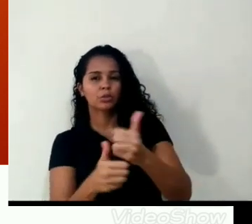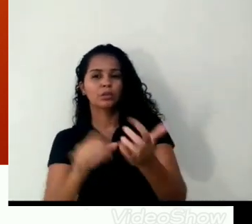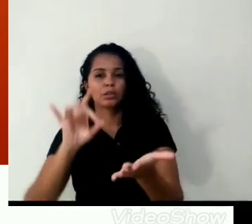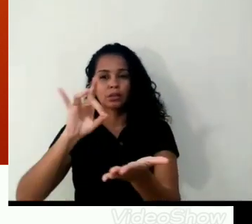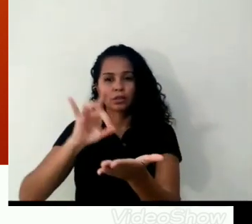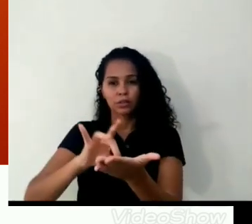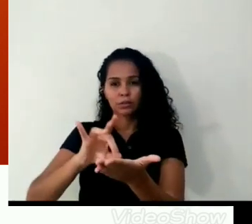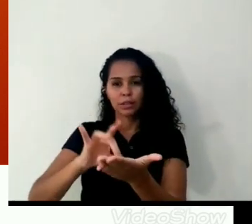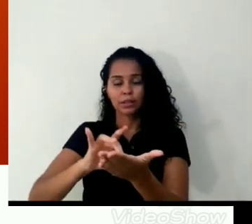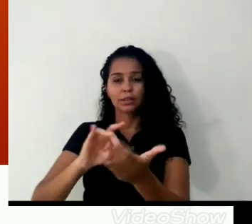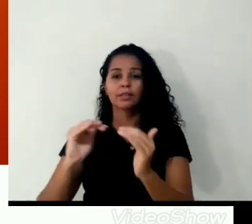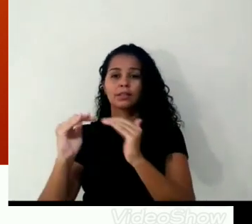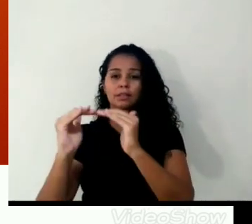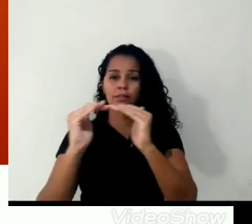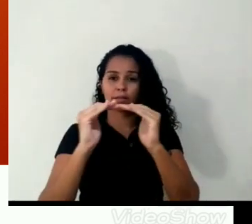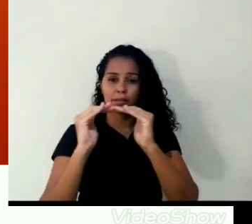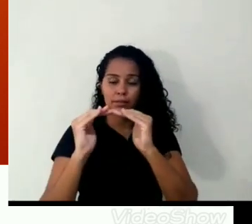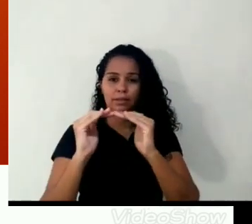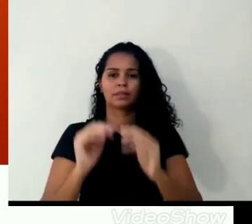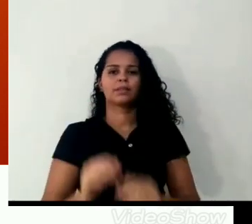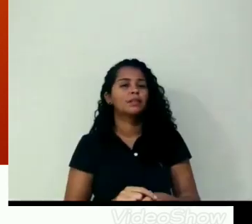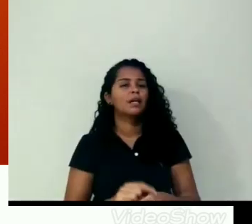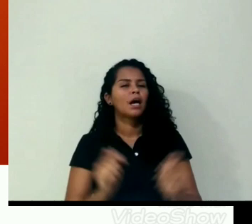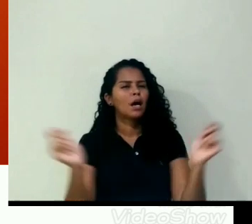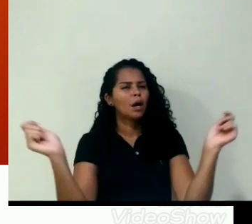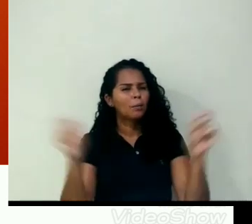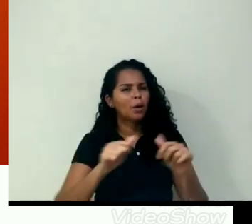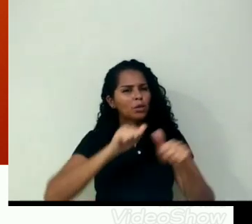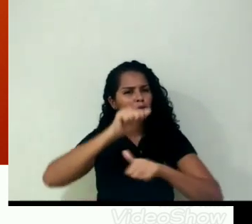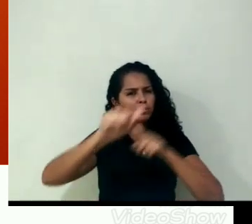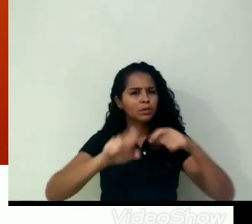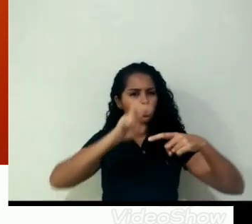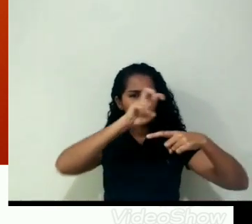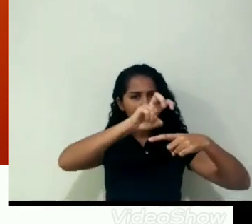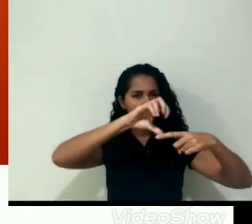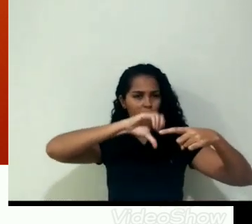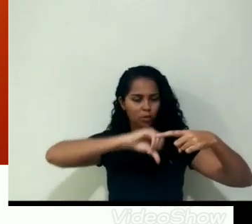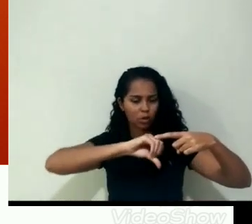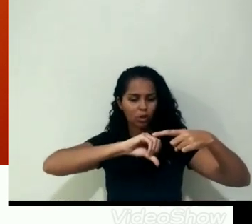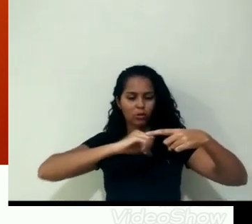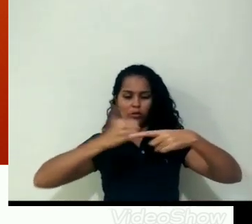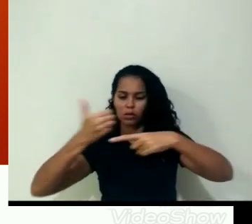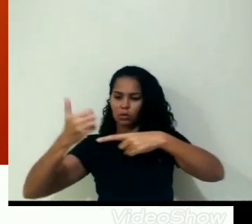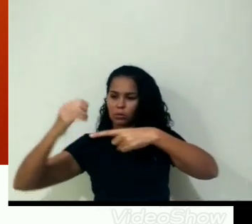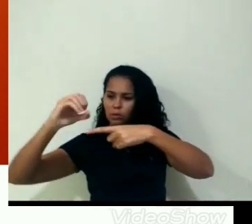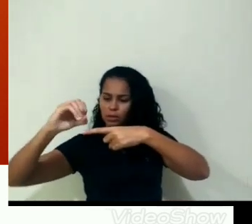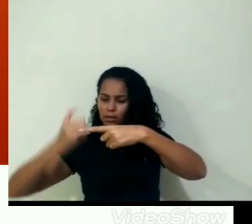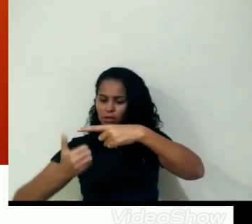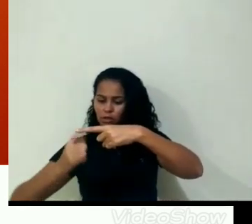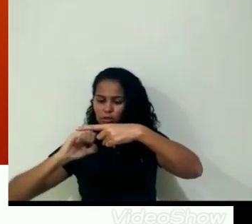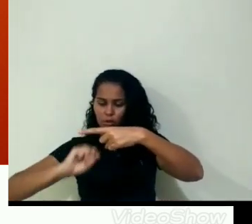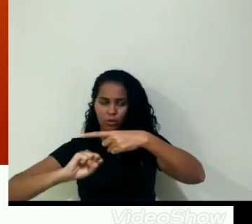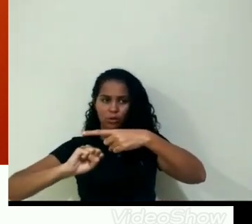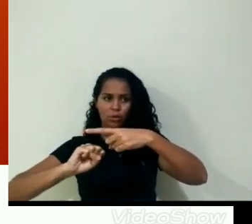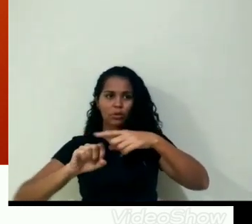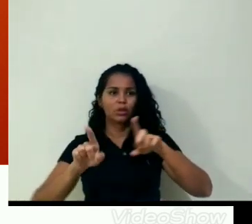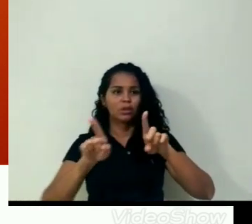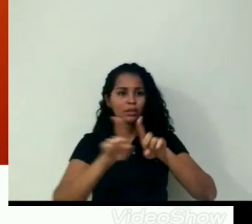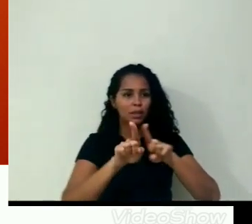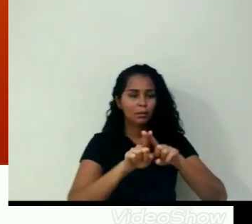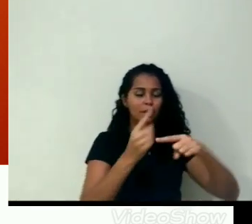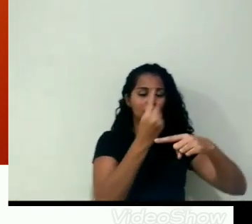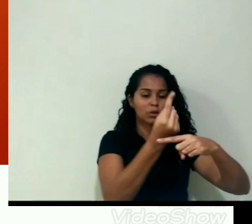10 18avos e posso trocar um sexto por 3 18avos. E agora eu transformei a minha soma